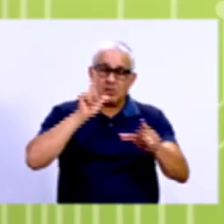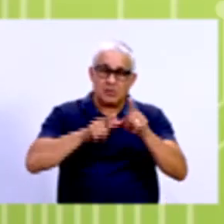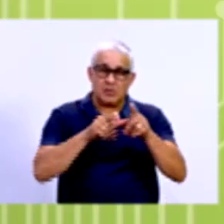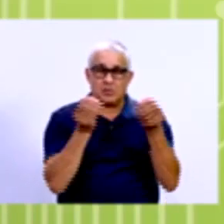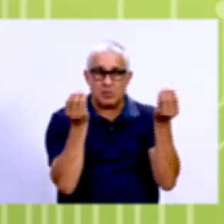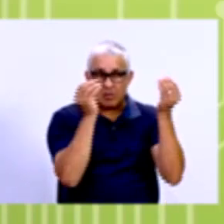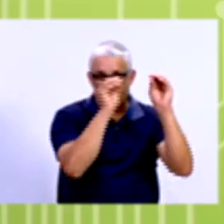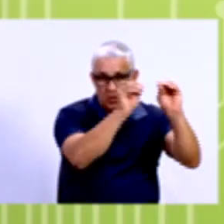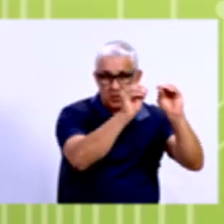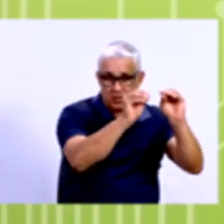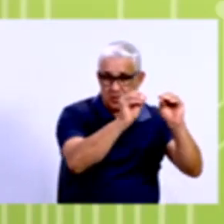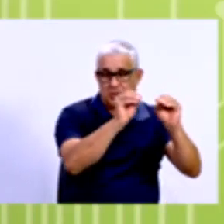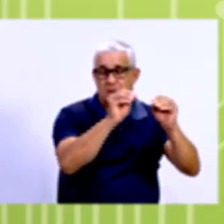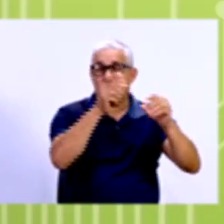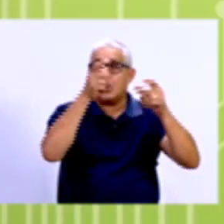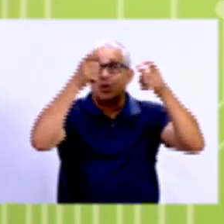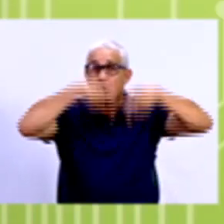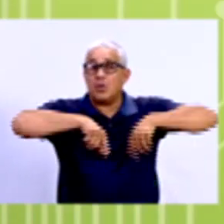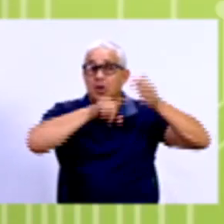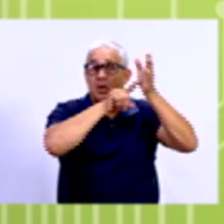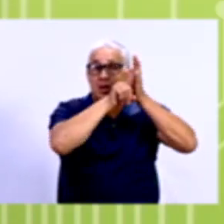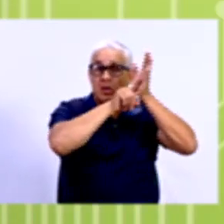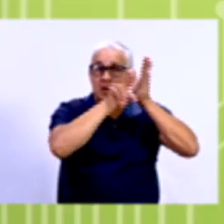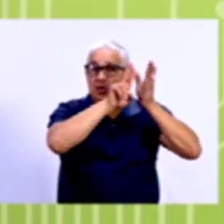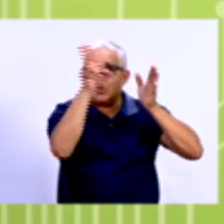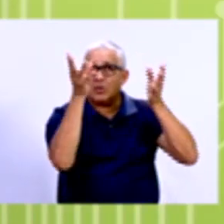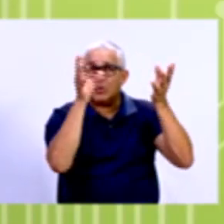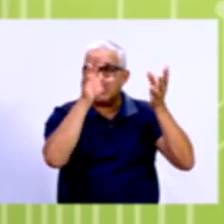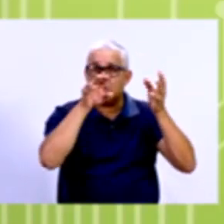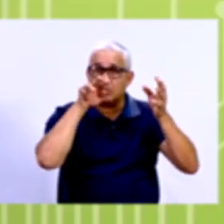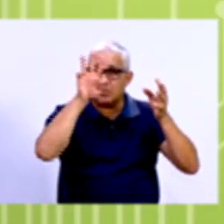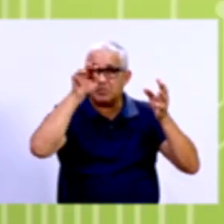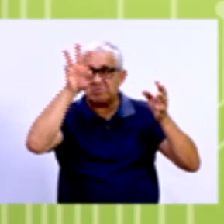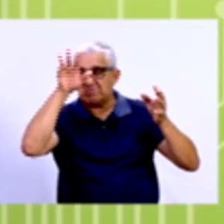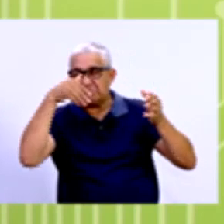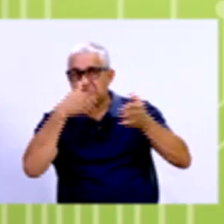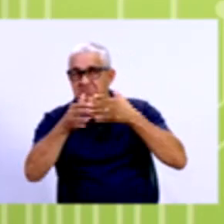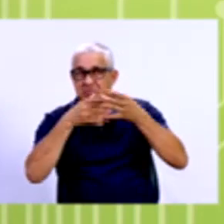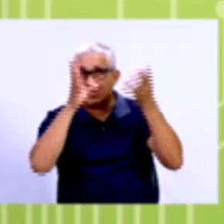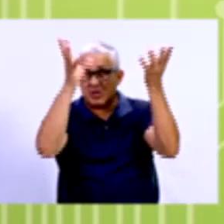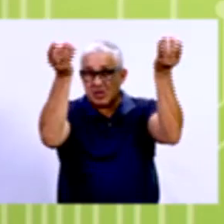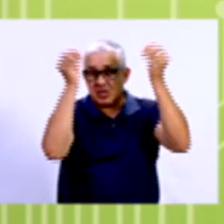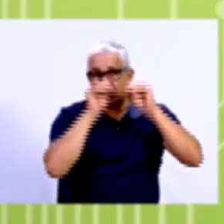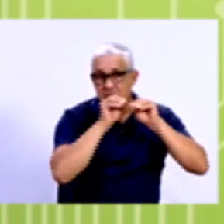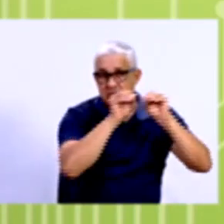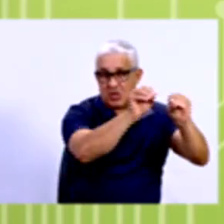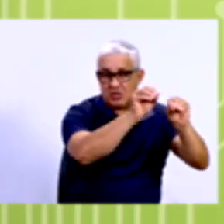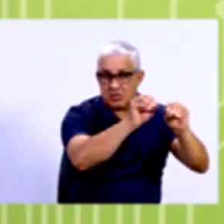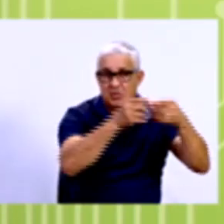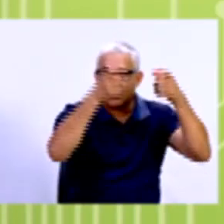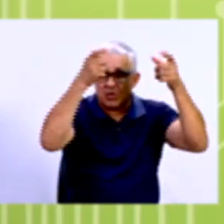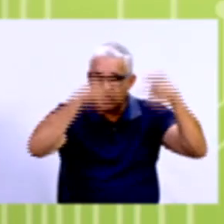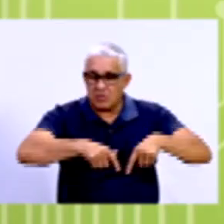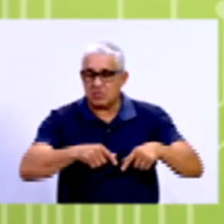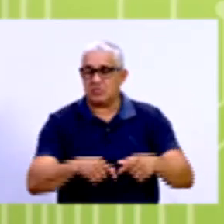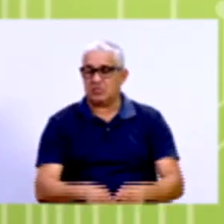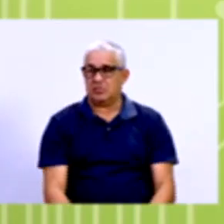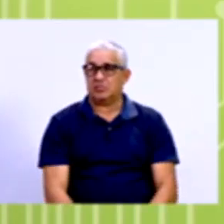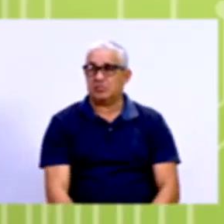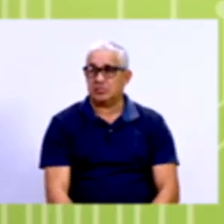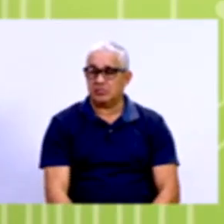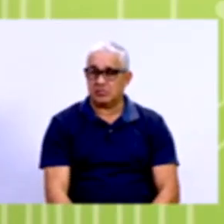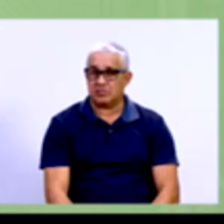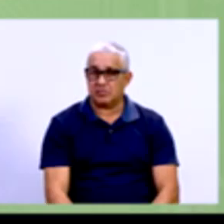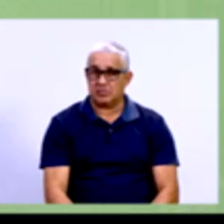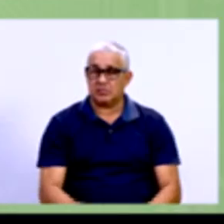dados de algum determinado lugar. Então, a gente sempre tem que citar de onde que nós coletamos esses dados da tabela, tá?